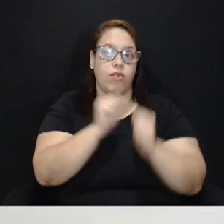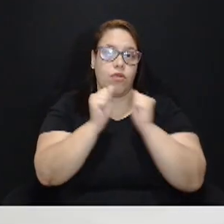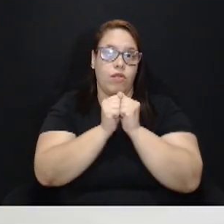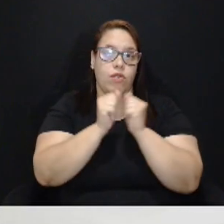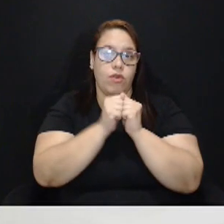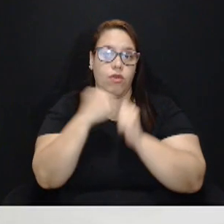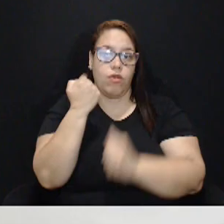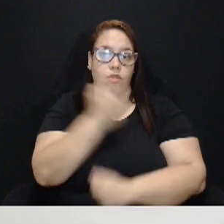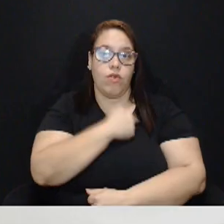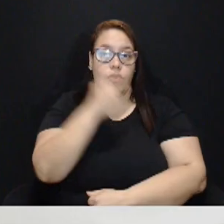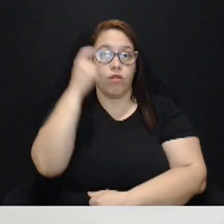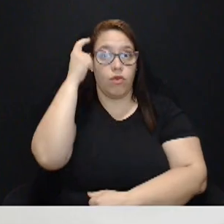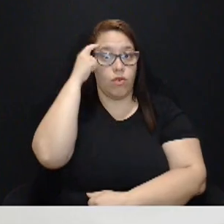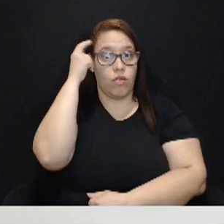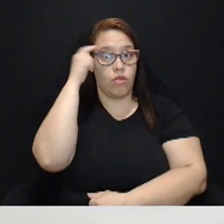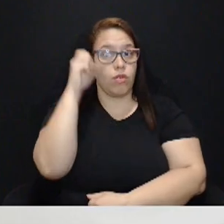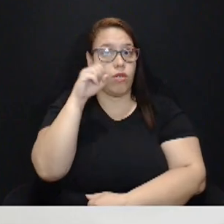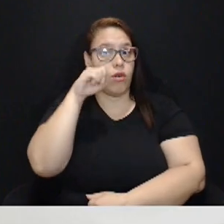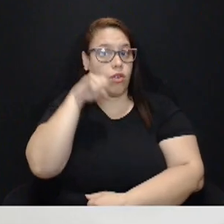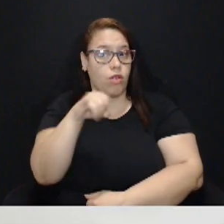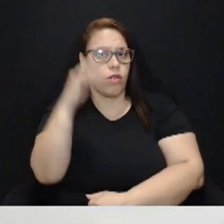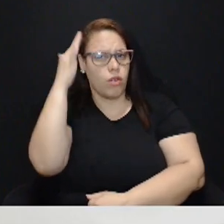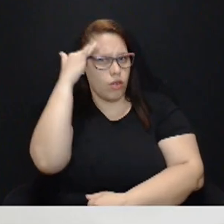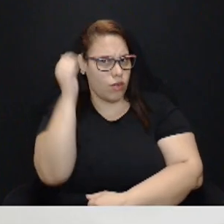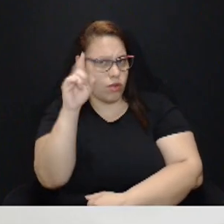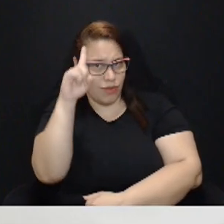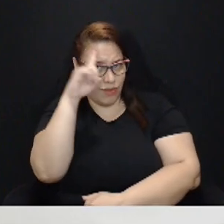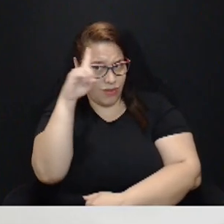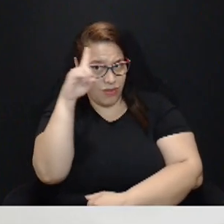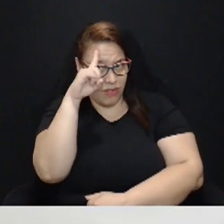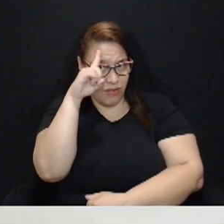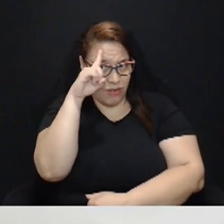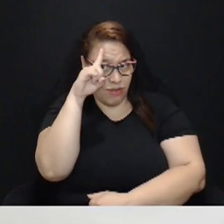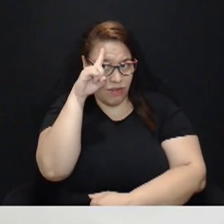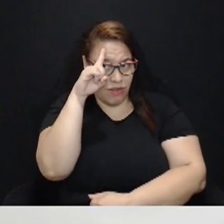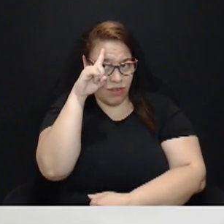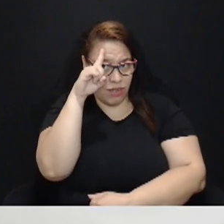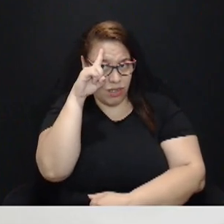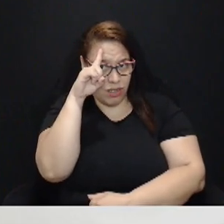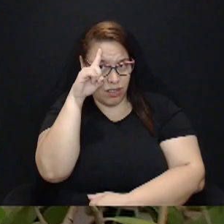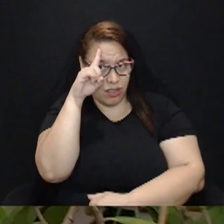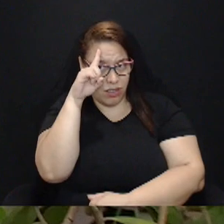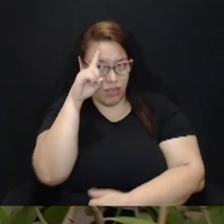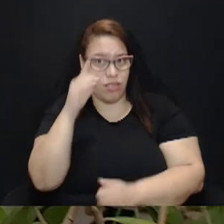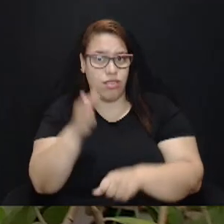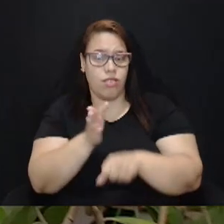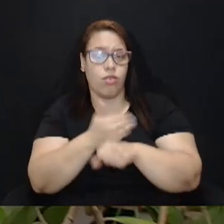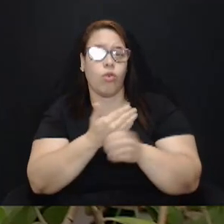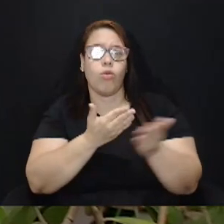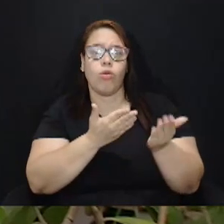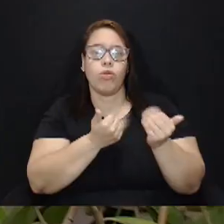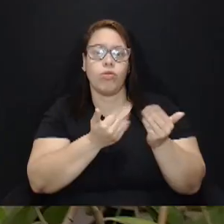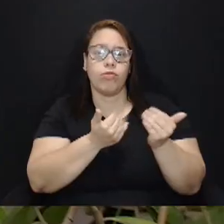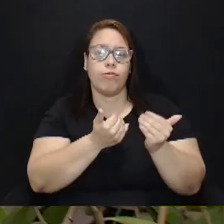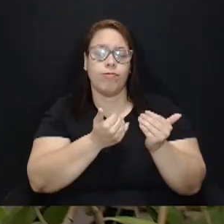penso, será que ela sabia que um dia ela ia partir tão cedo? Mas são